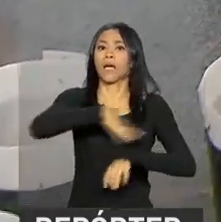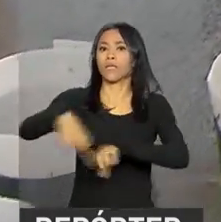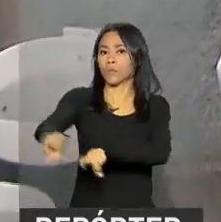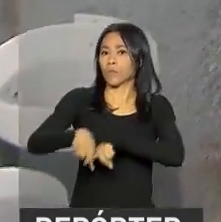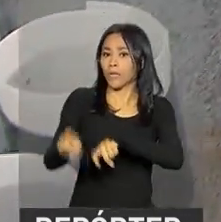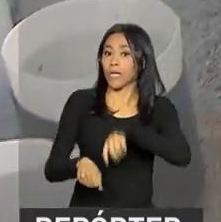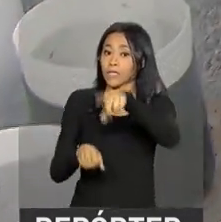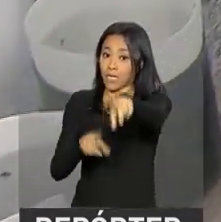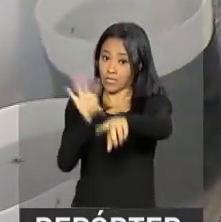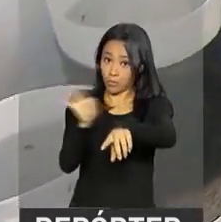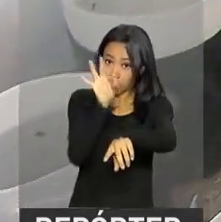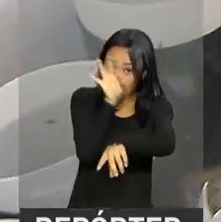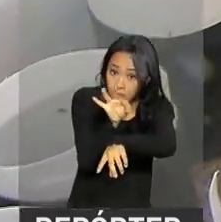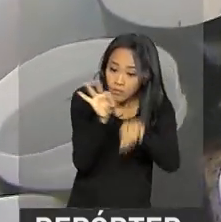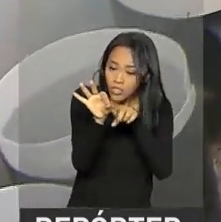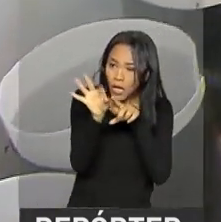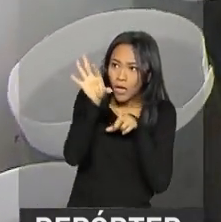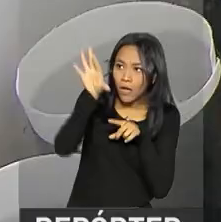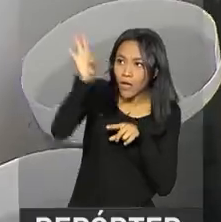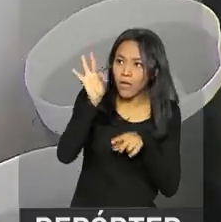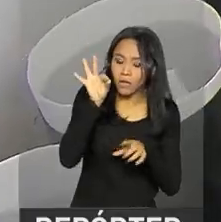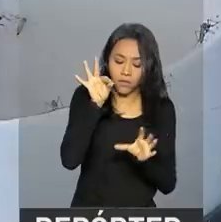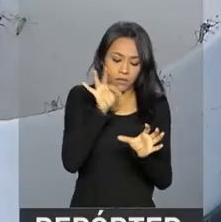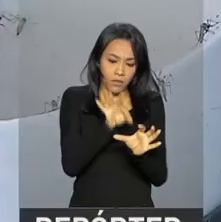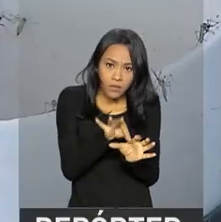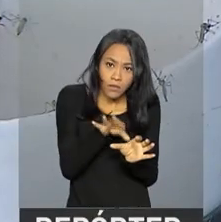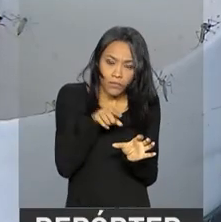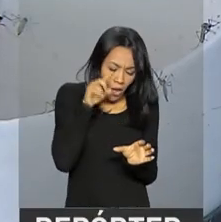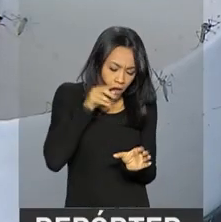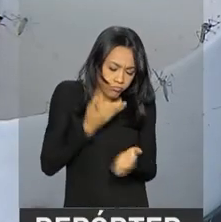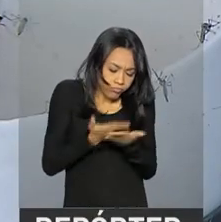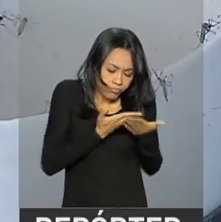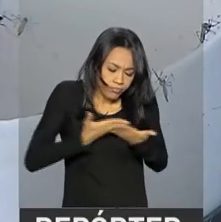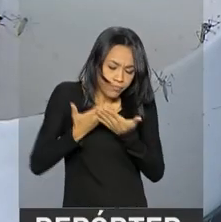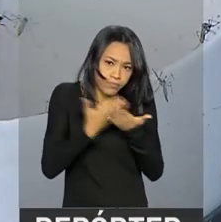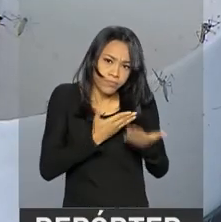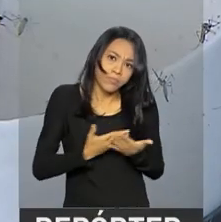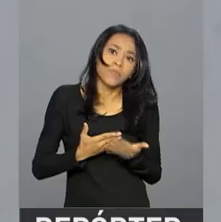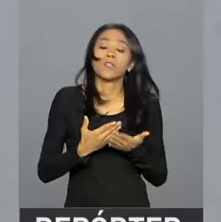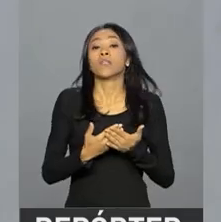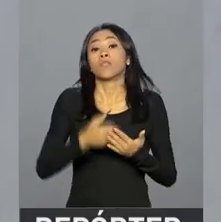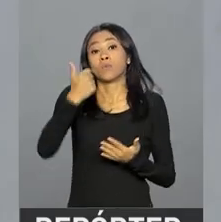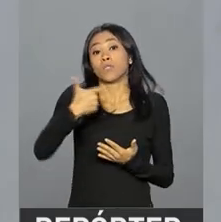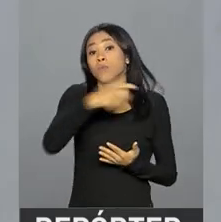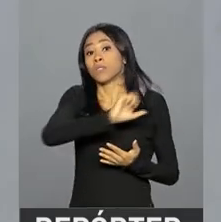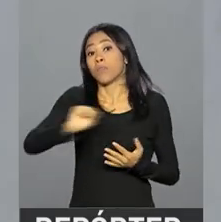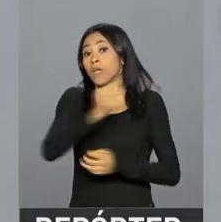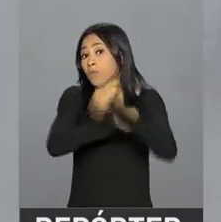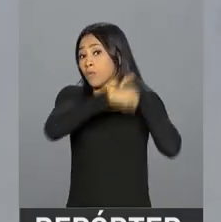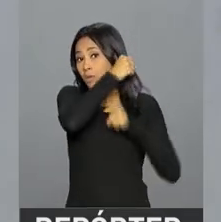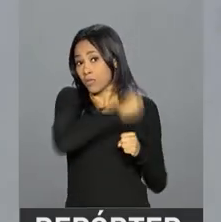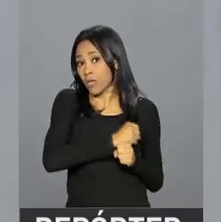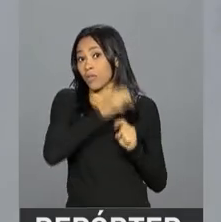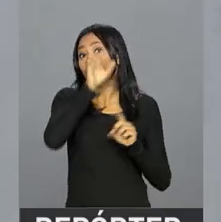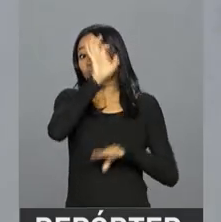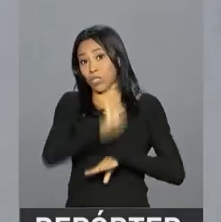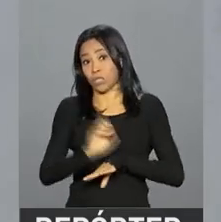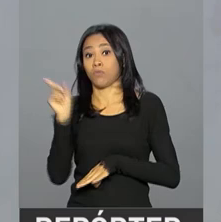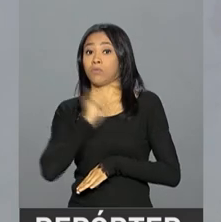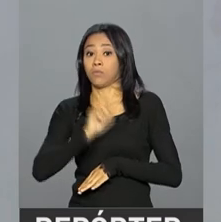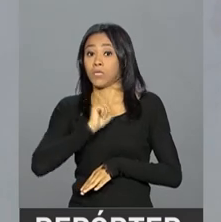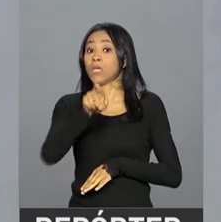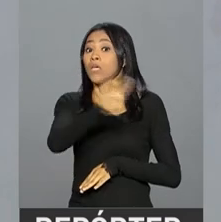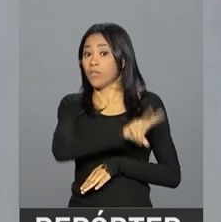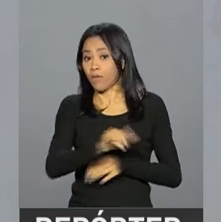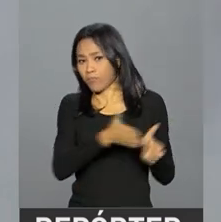mosquito infectado foram colhidas em Minas Gerais no segundo semestre do ano passado e a pesquisa deve se estender por